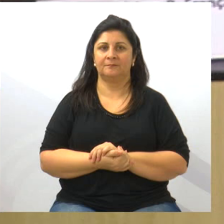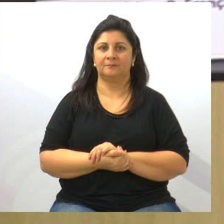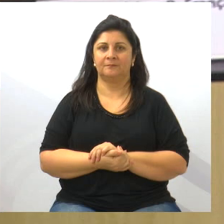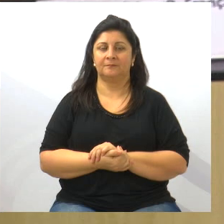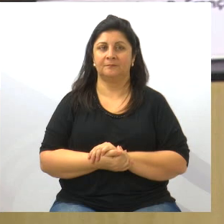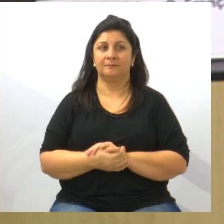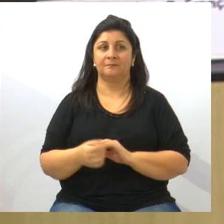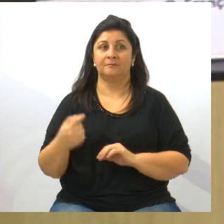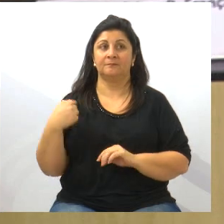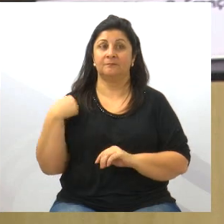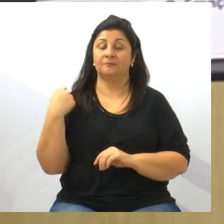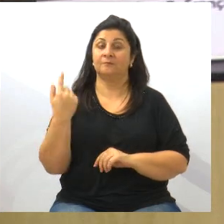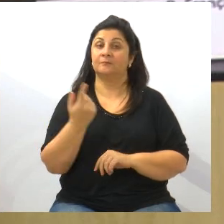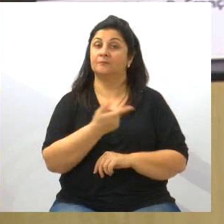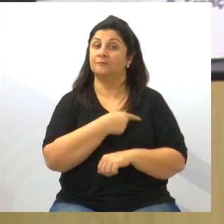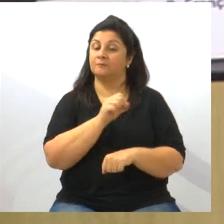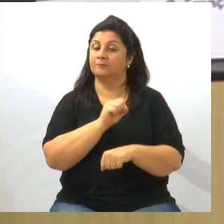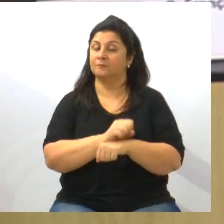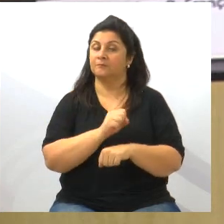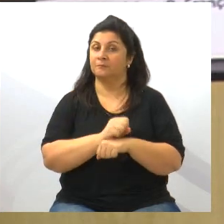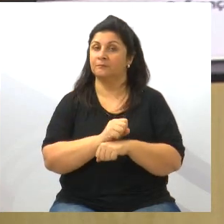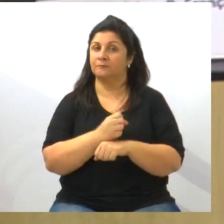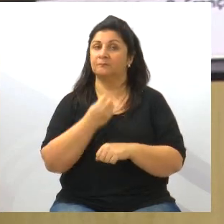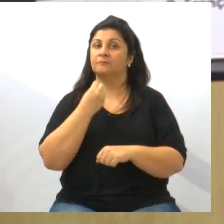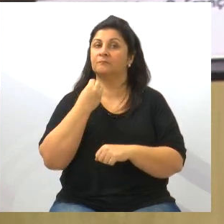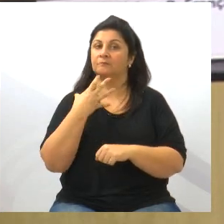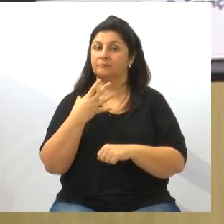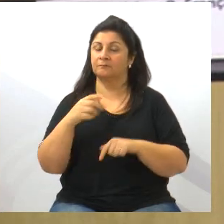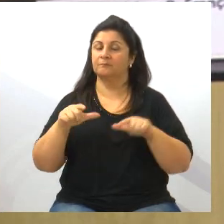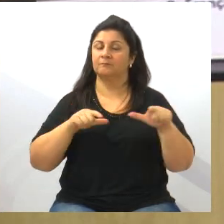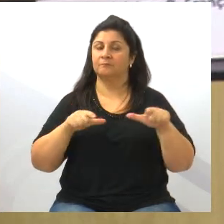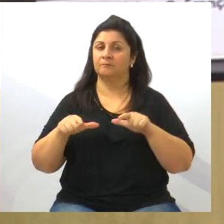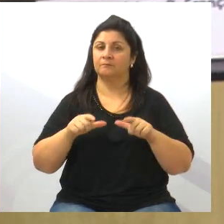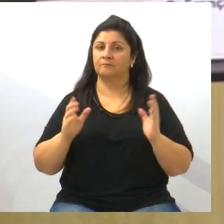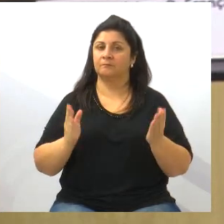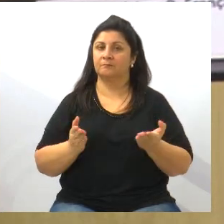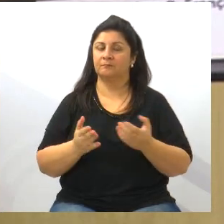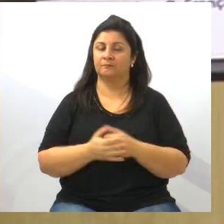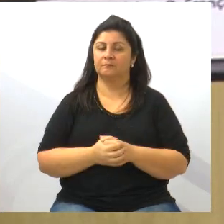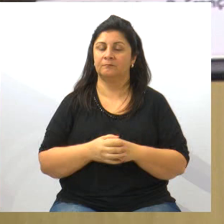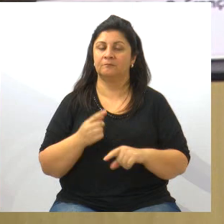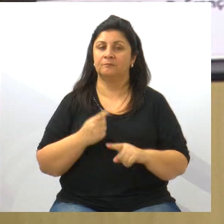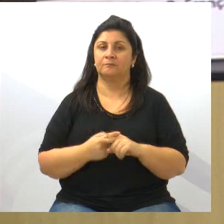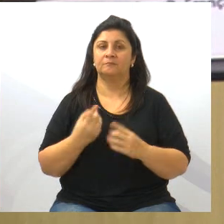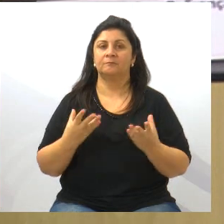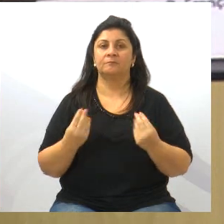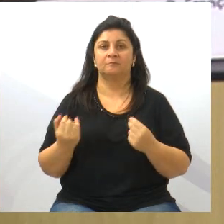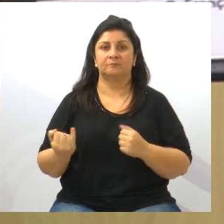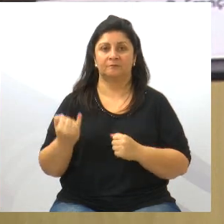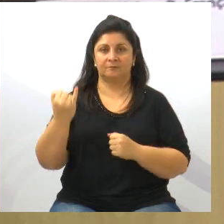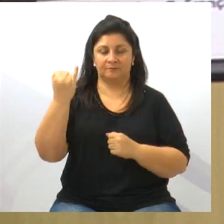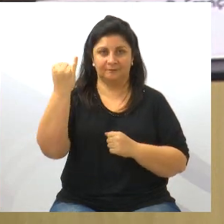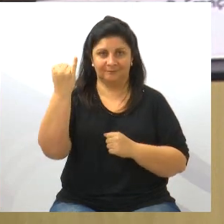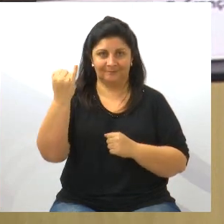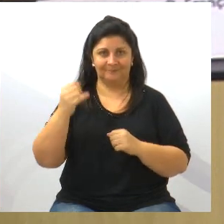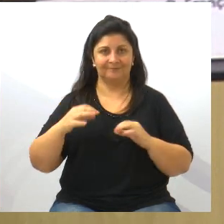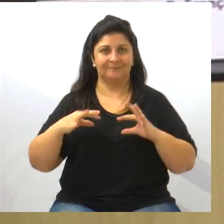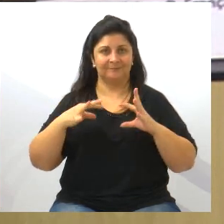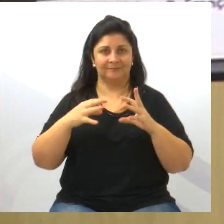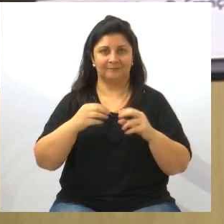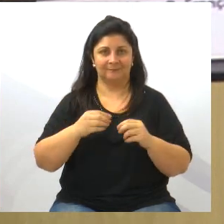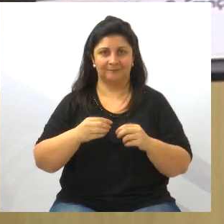Esperamos que tenhamos sucesso na realização do trabalho aqui proposto, que é de grande importância para o